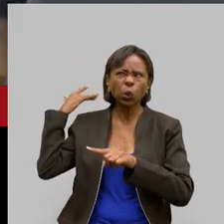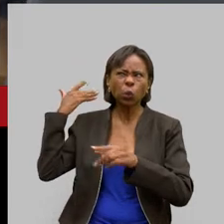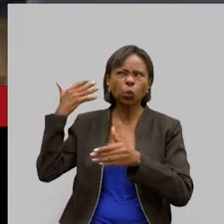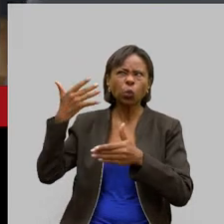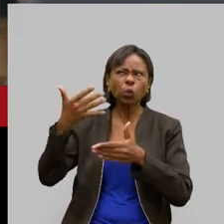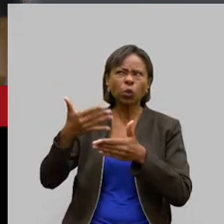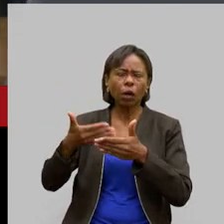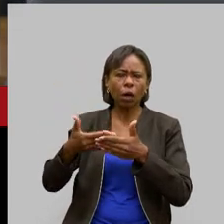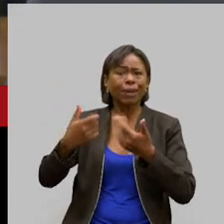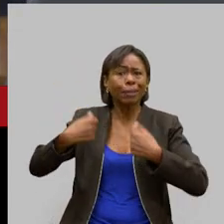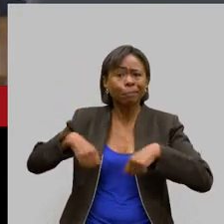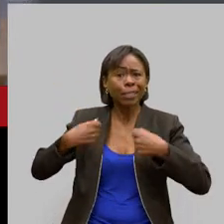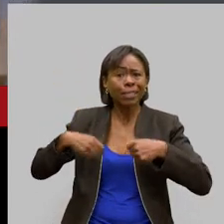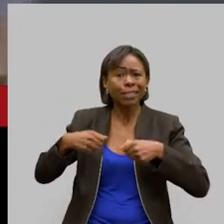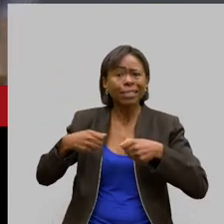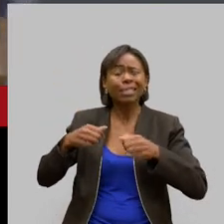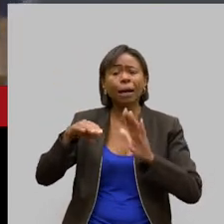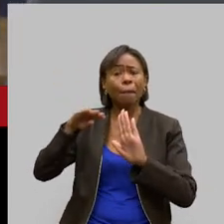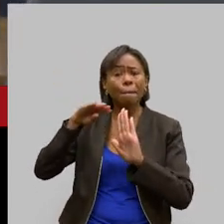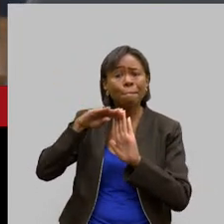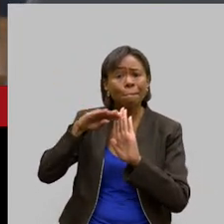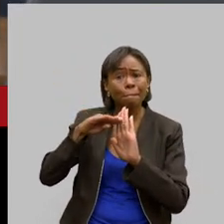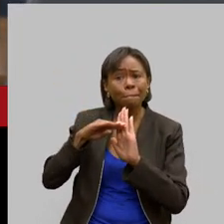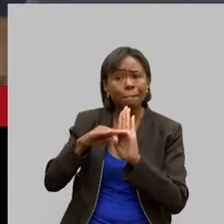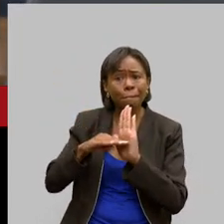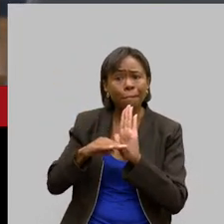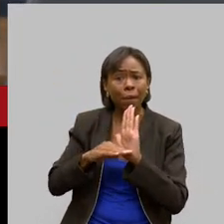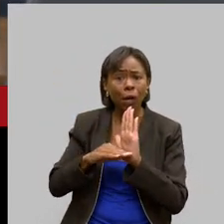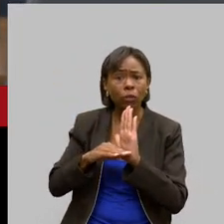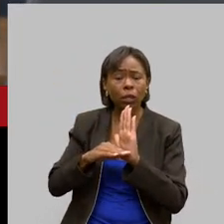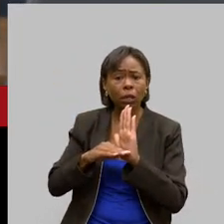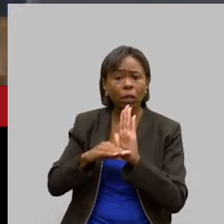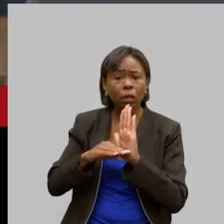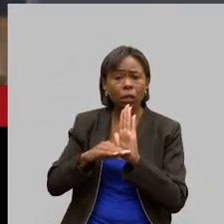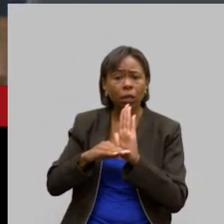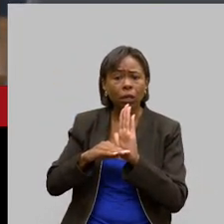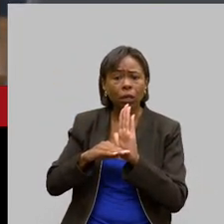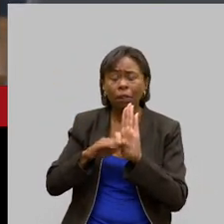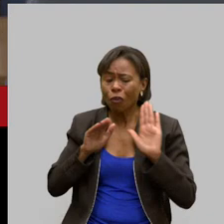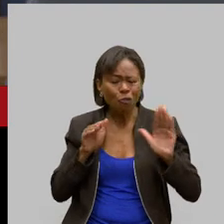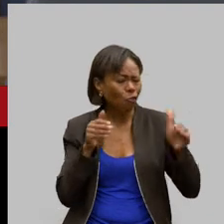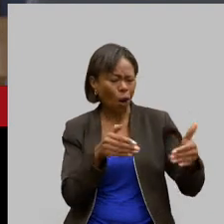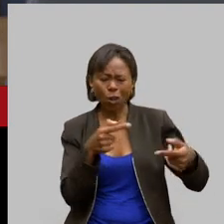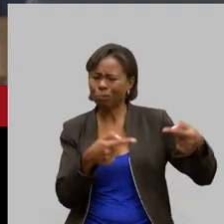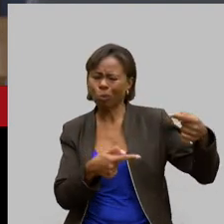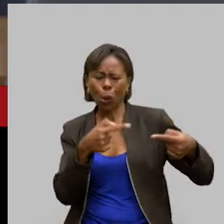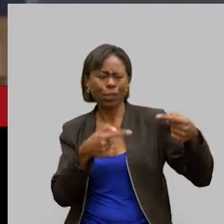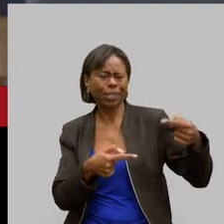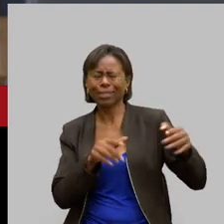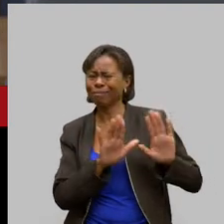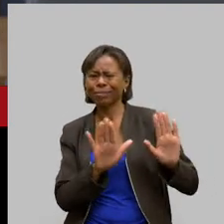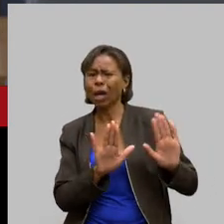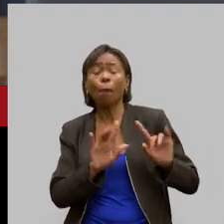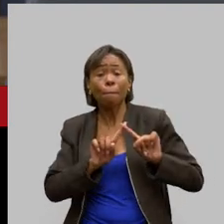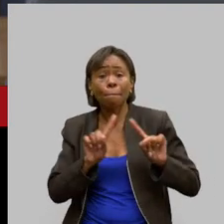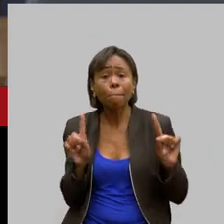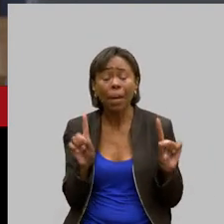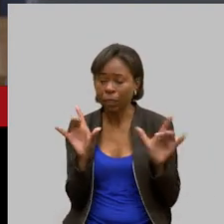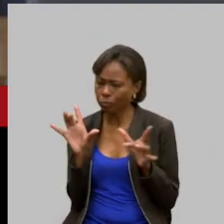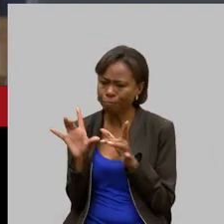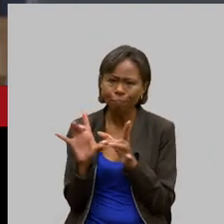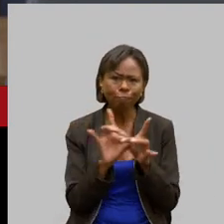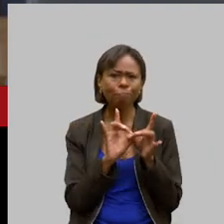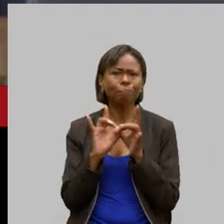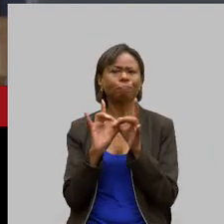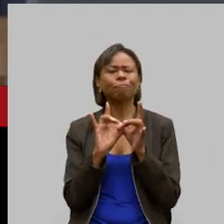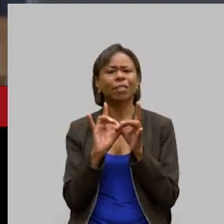pautas que possa extrapolar a polarização política que tenha a pauta que seja a unidade que expressa a unidade